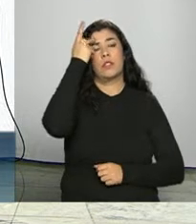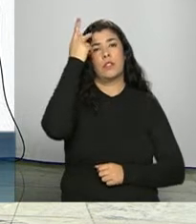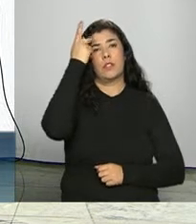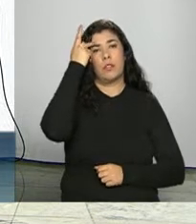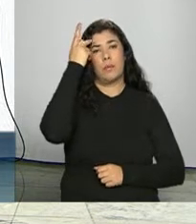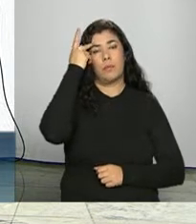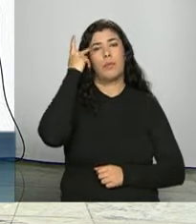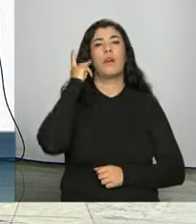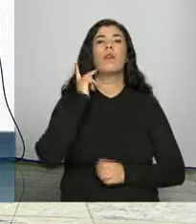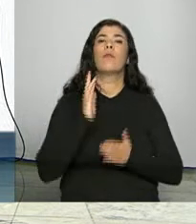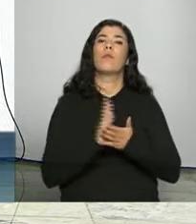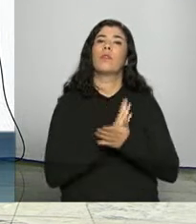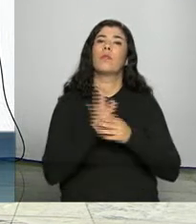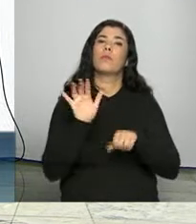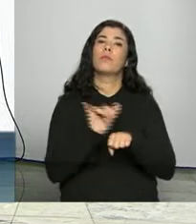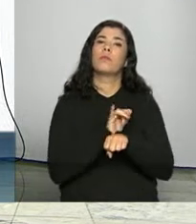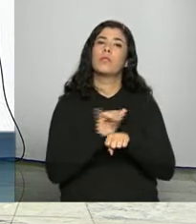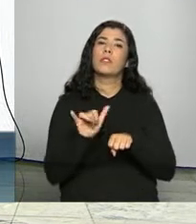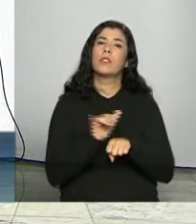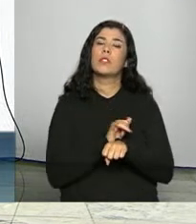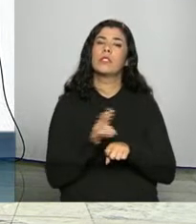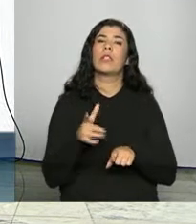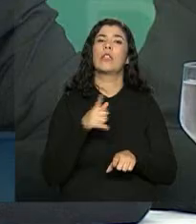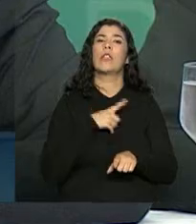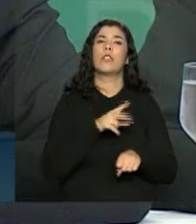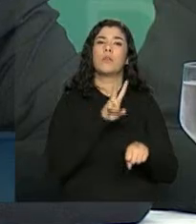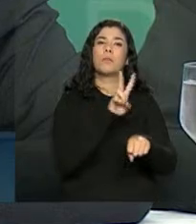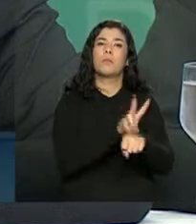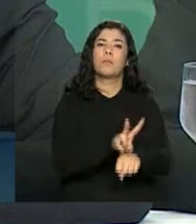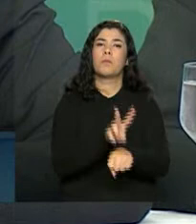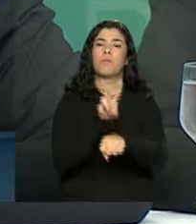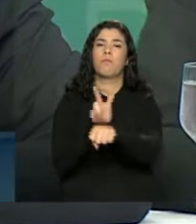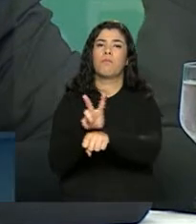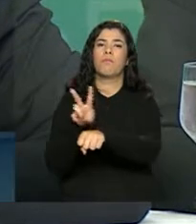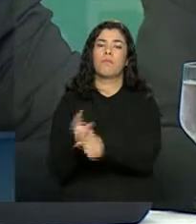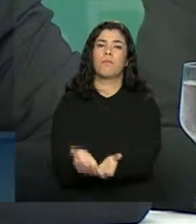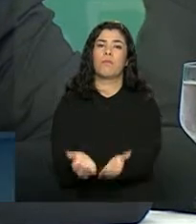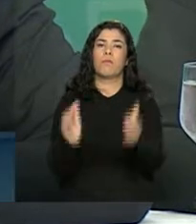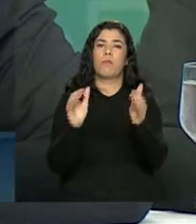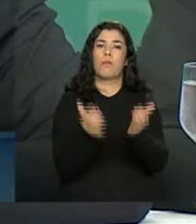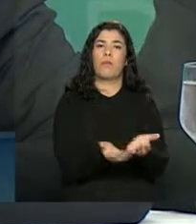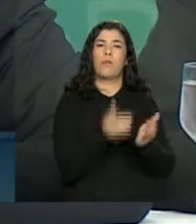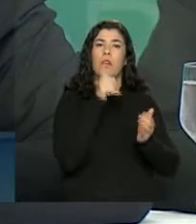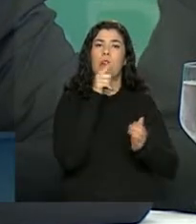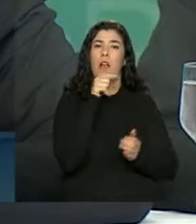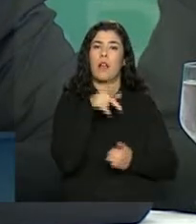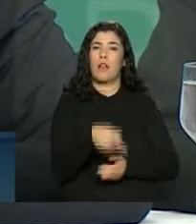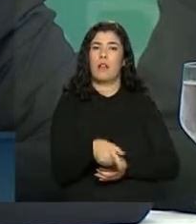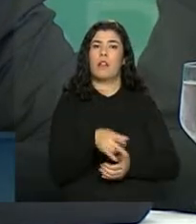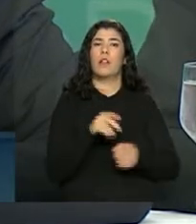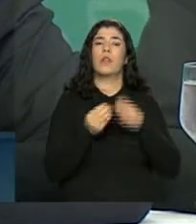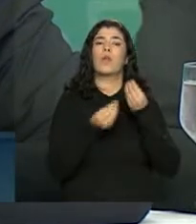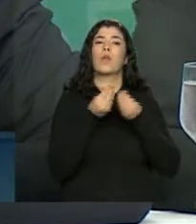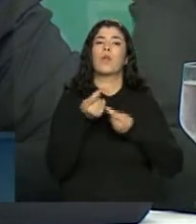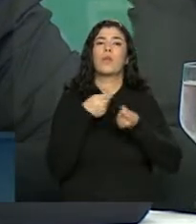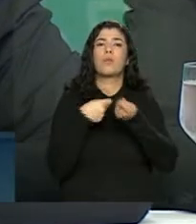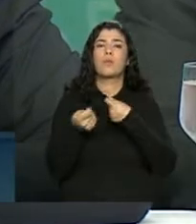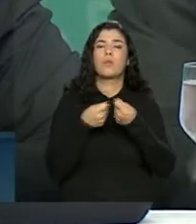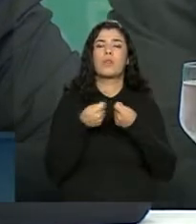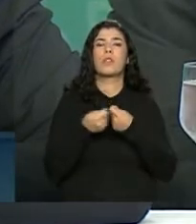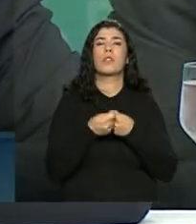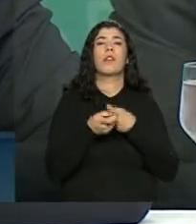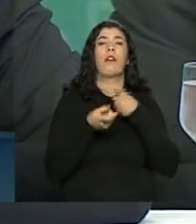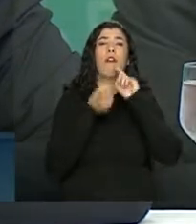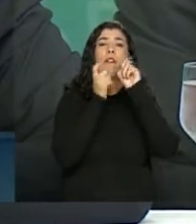restrições de retirada desses reservatórios e temos um processo de negociação de como é que nós vamos